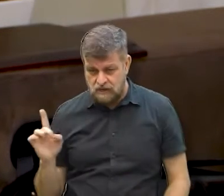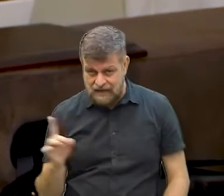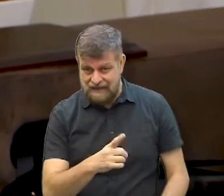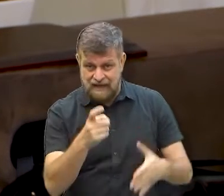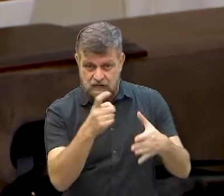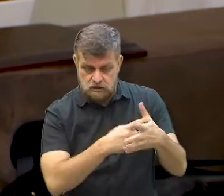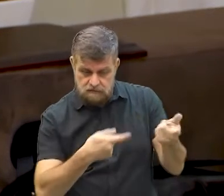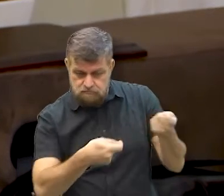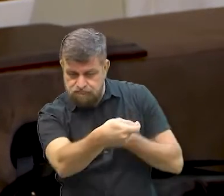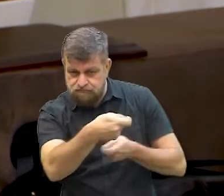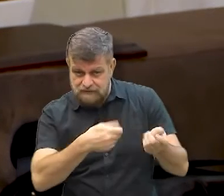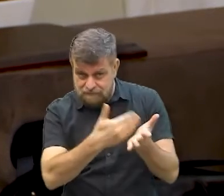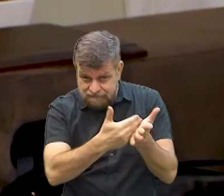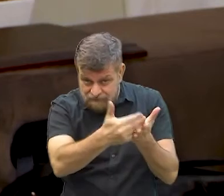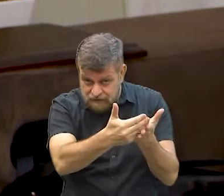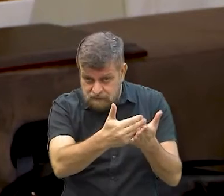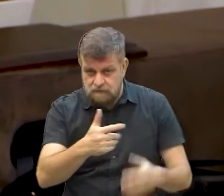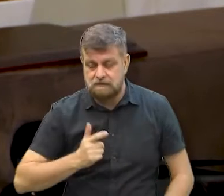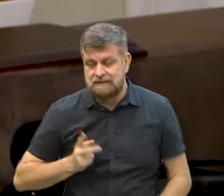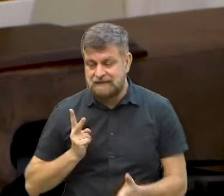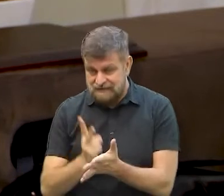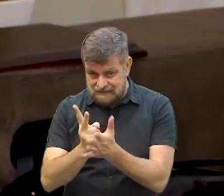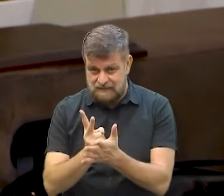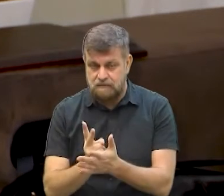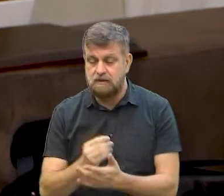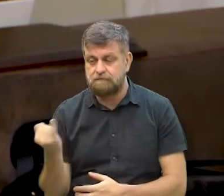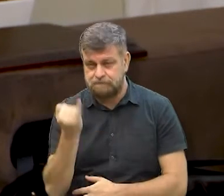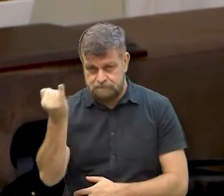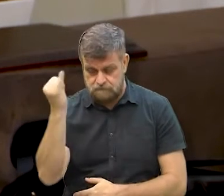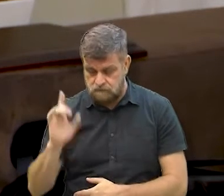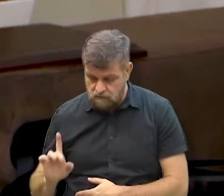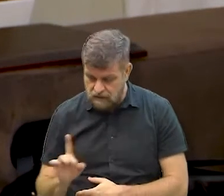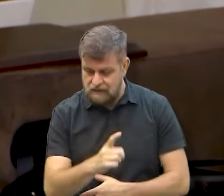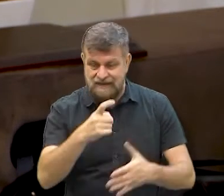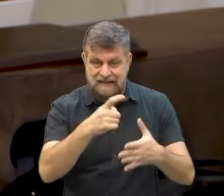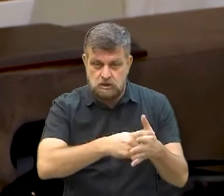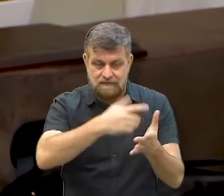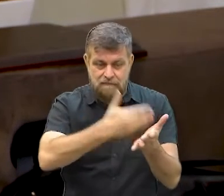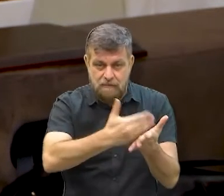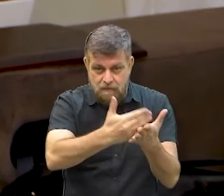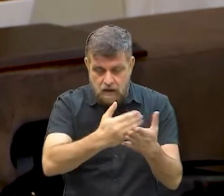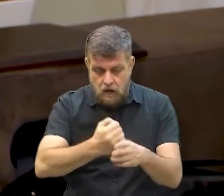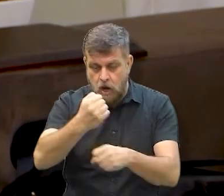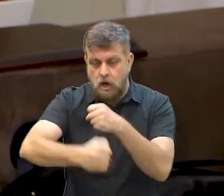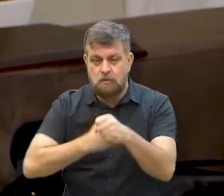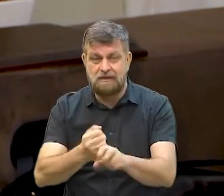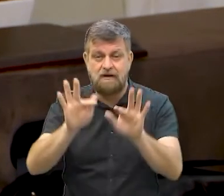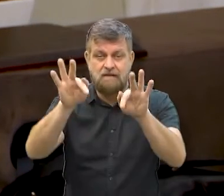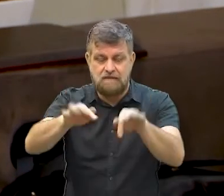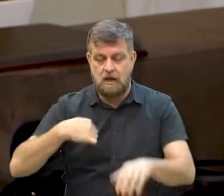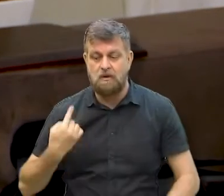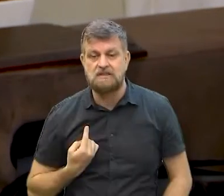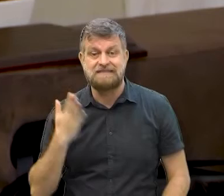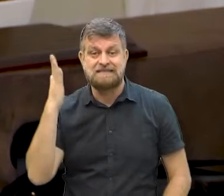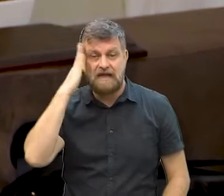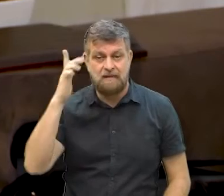de renegociar as dívidas? Olha, sempre é momento de renegociar a dívida. Só que quando chega o final do ano, a gente